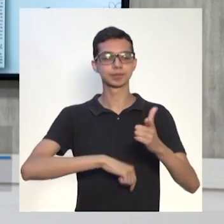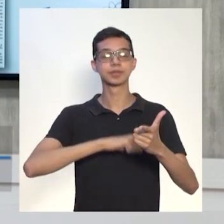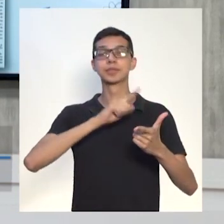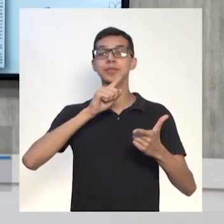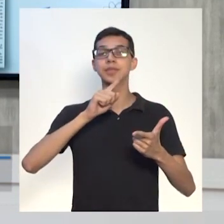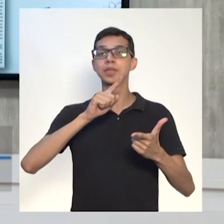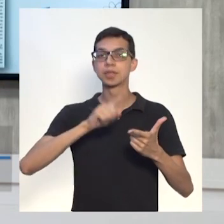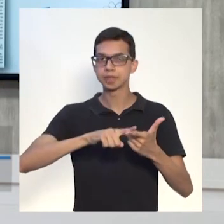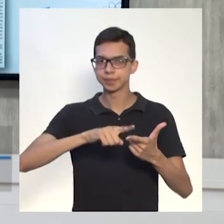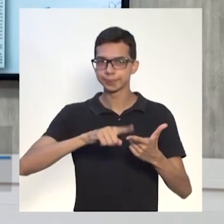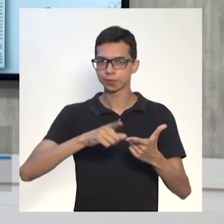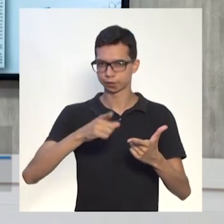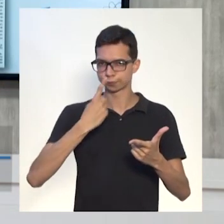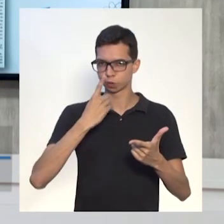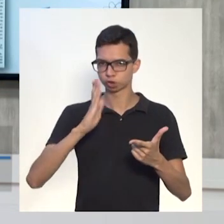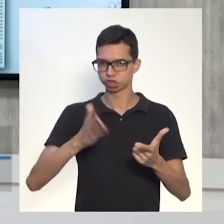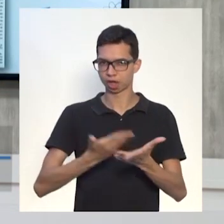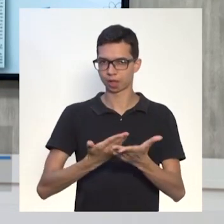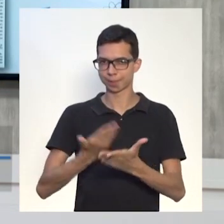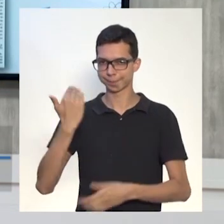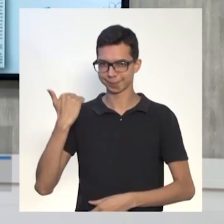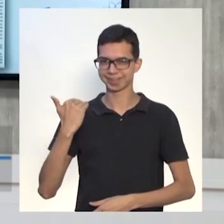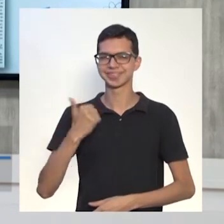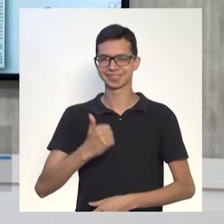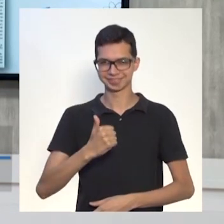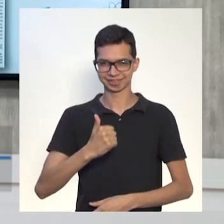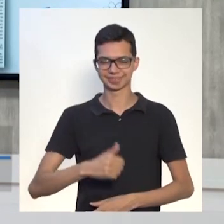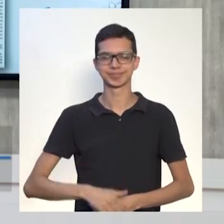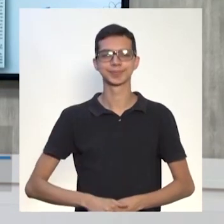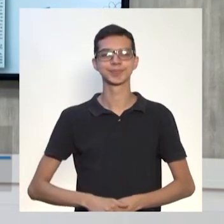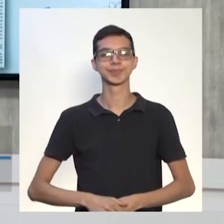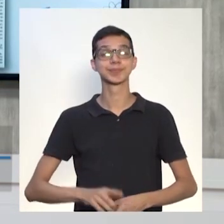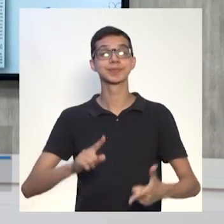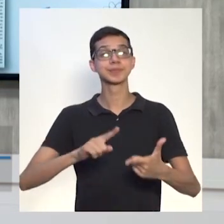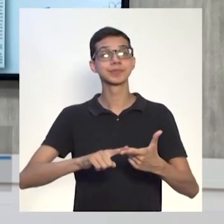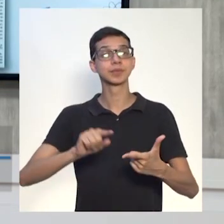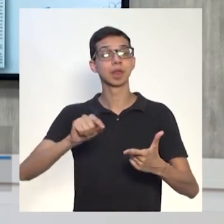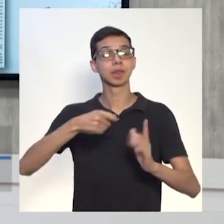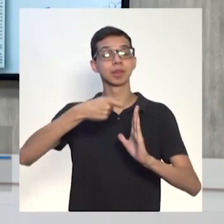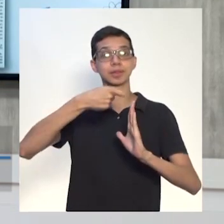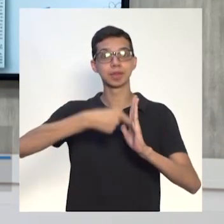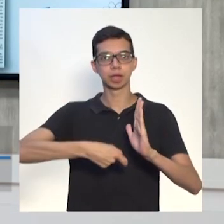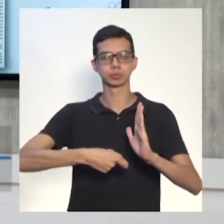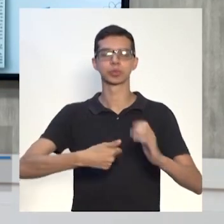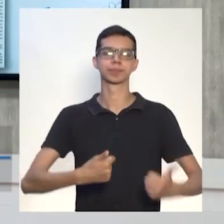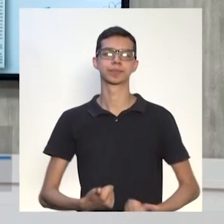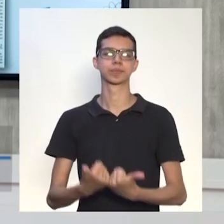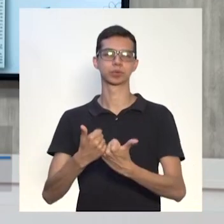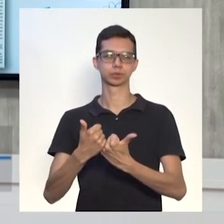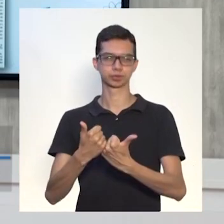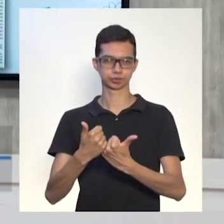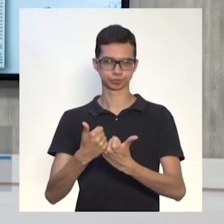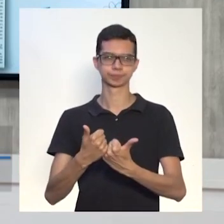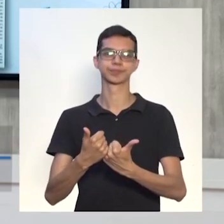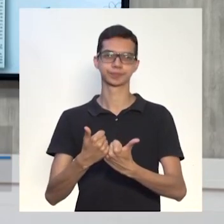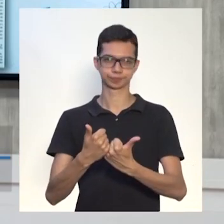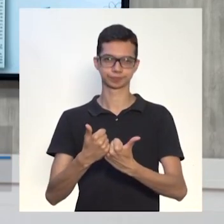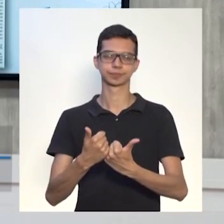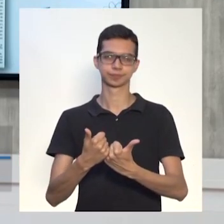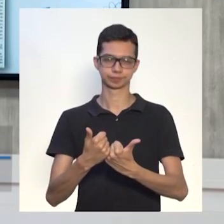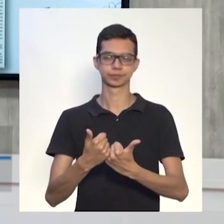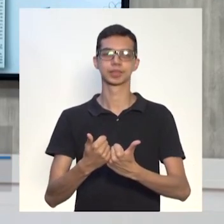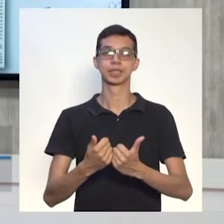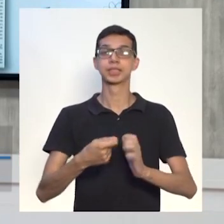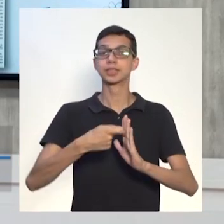aula passada, né? Na aula passada, depois com os textos motivadores, os textos de apoio para a